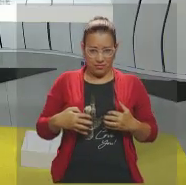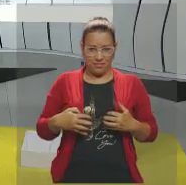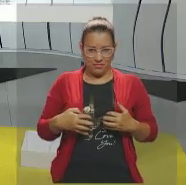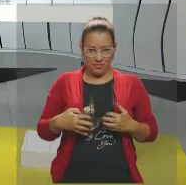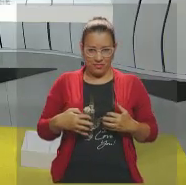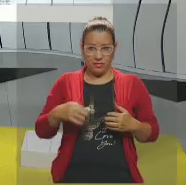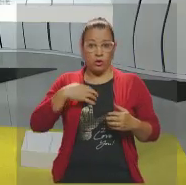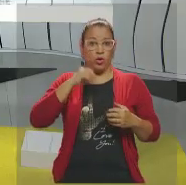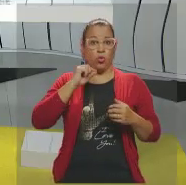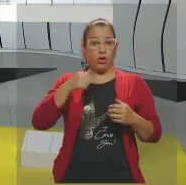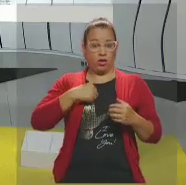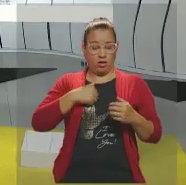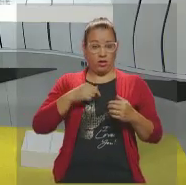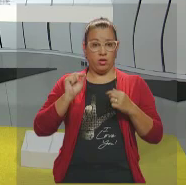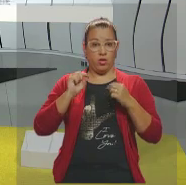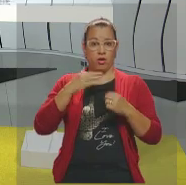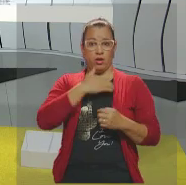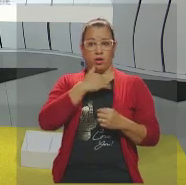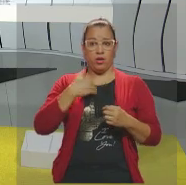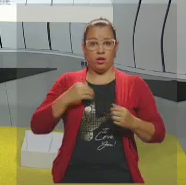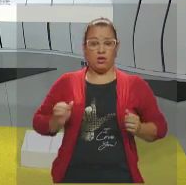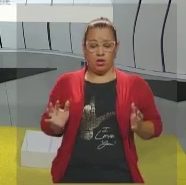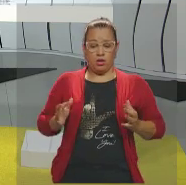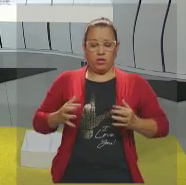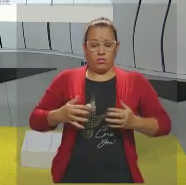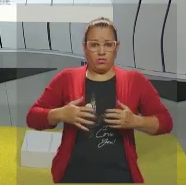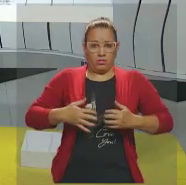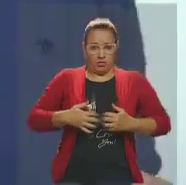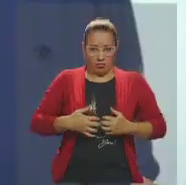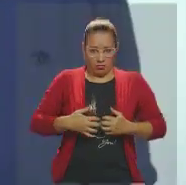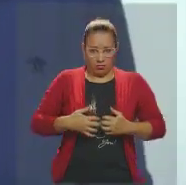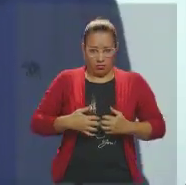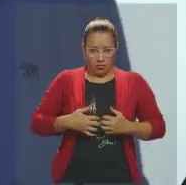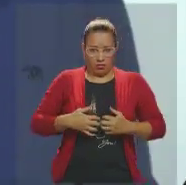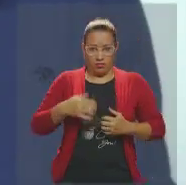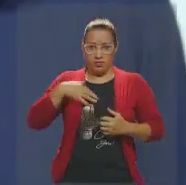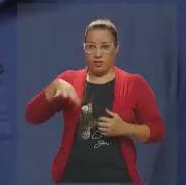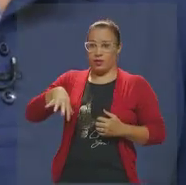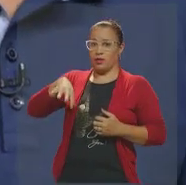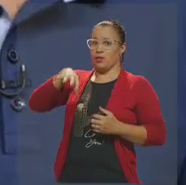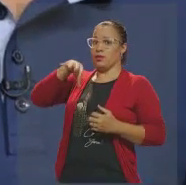a abertura da caixa torácica e faz o ar entrar. Olha aqui novamente,